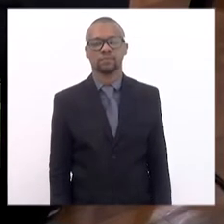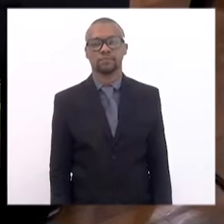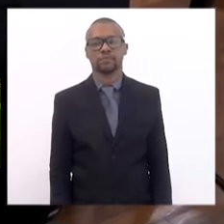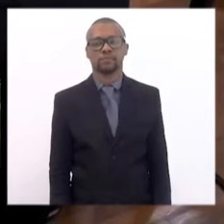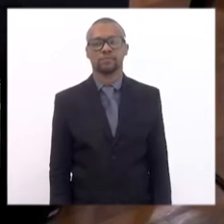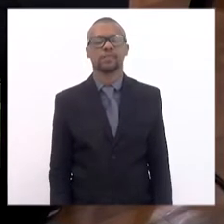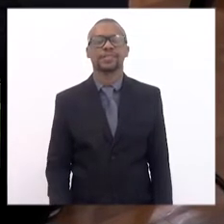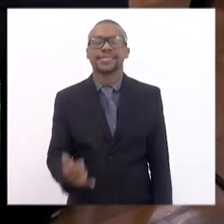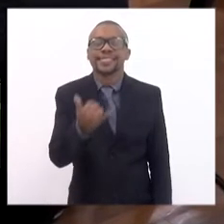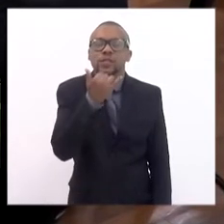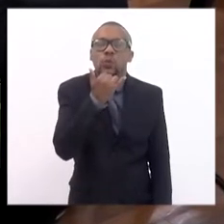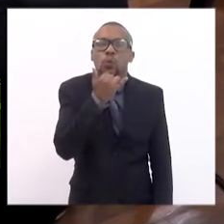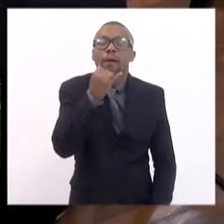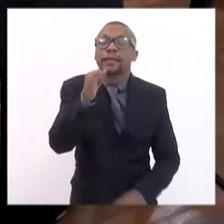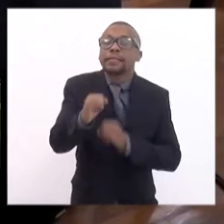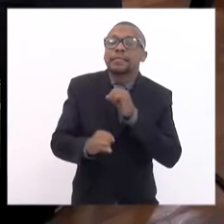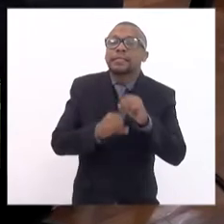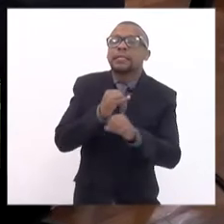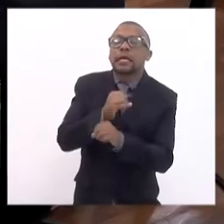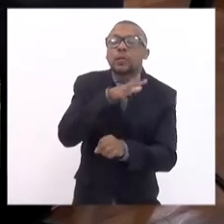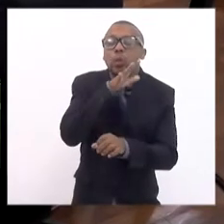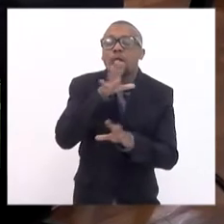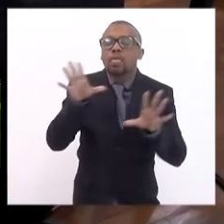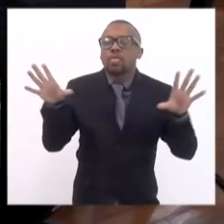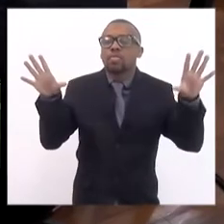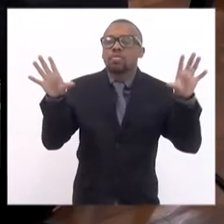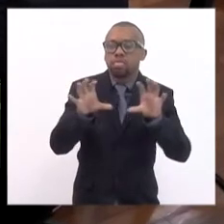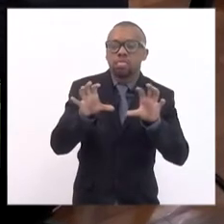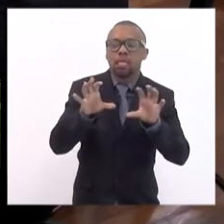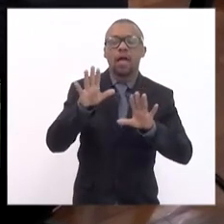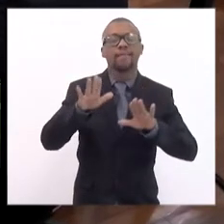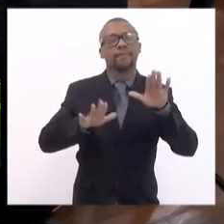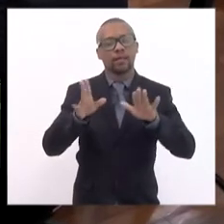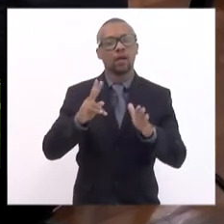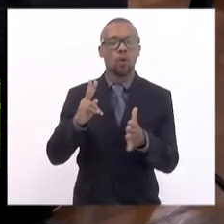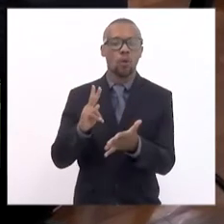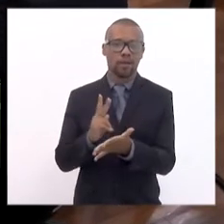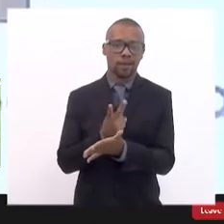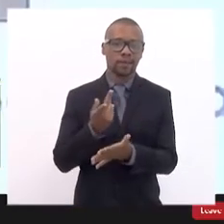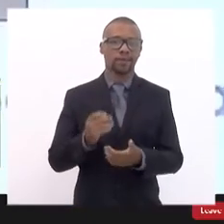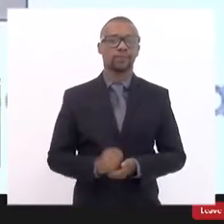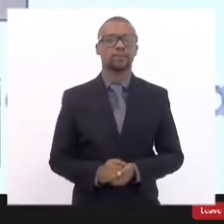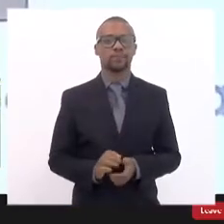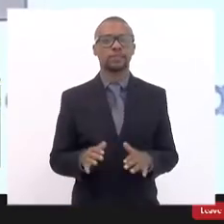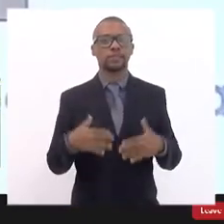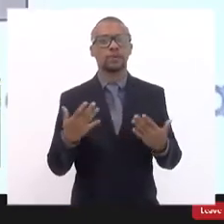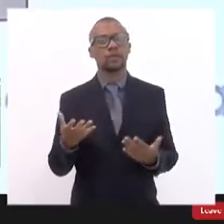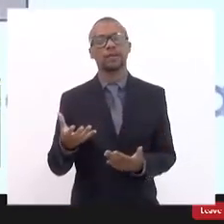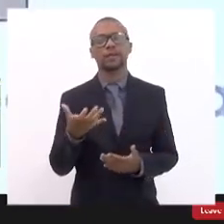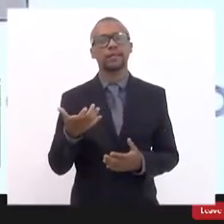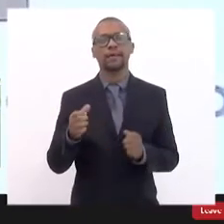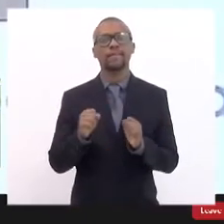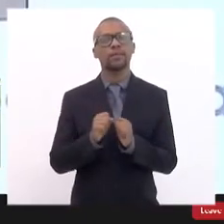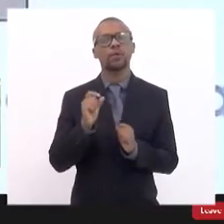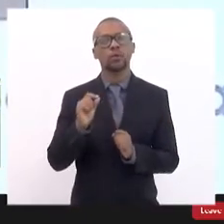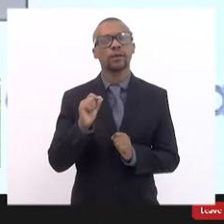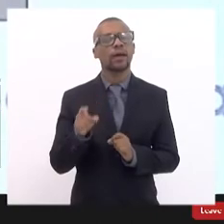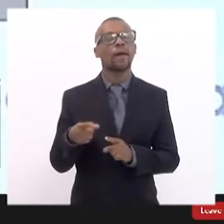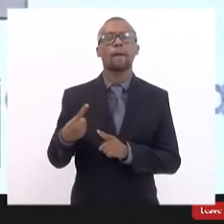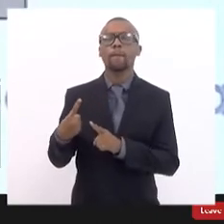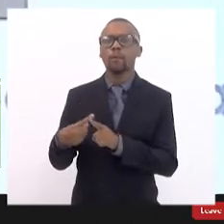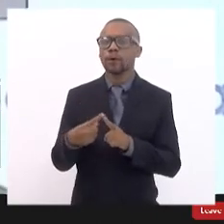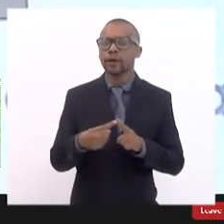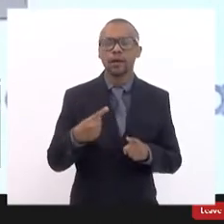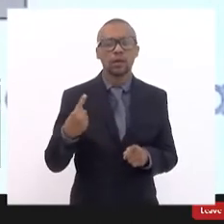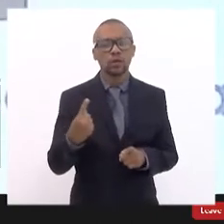Oi, gente, desculpa, a internet aqui às vezes dá uma travada. Pois não. Então, queria para fazer, porque assim, a gente não.